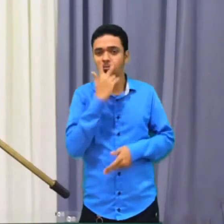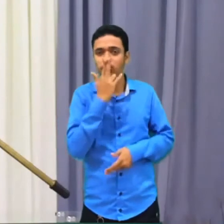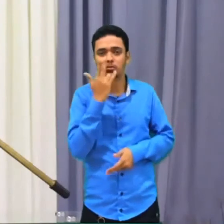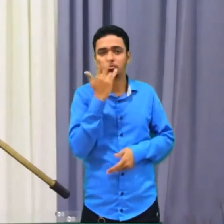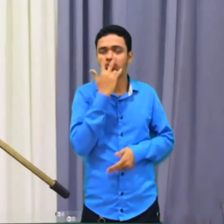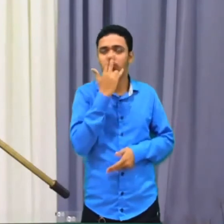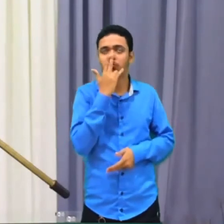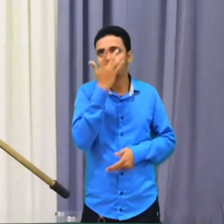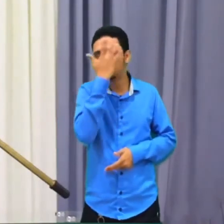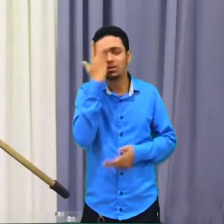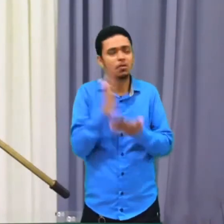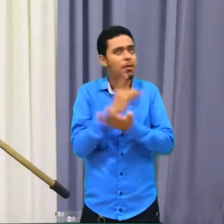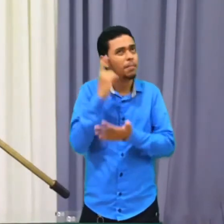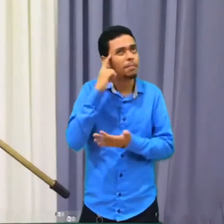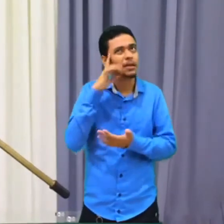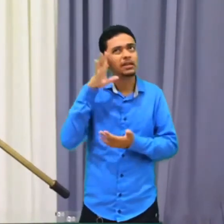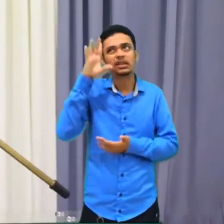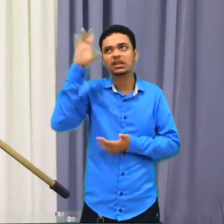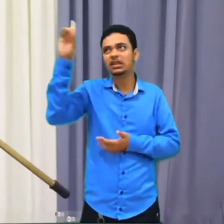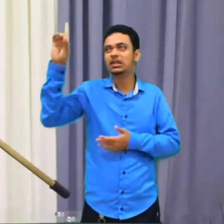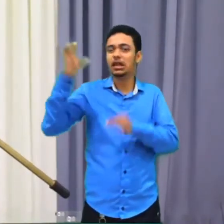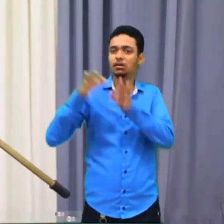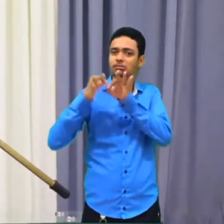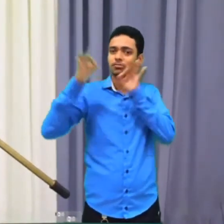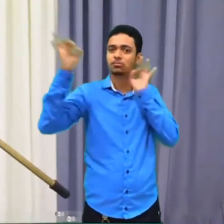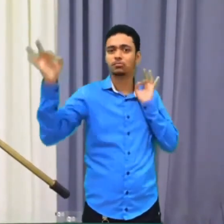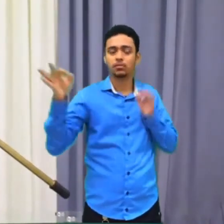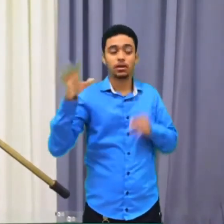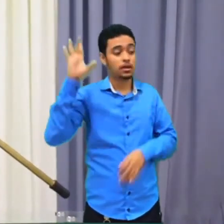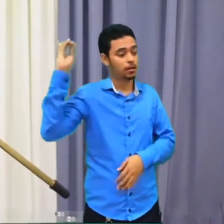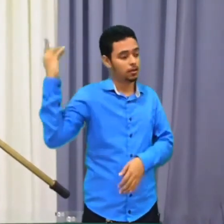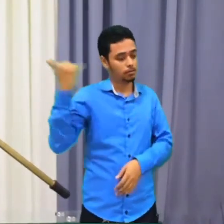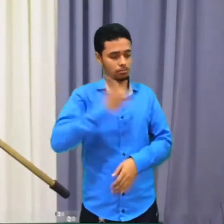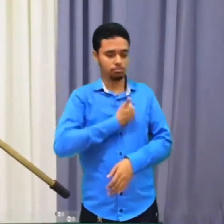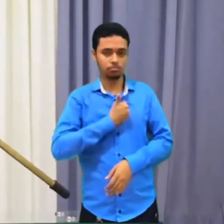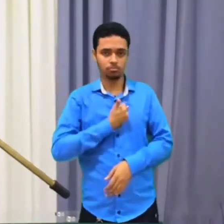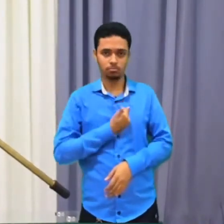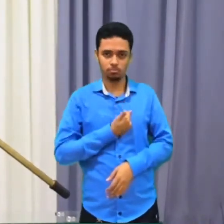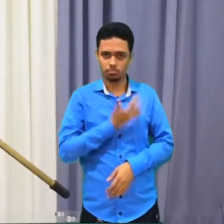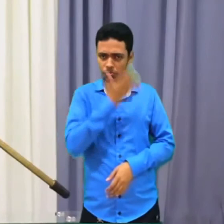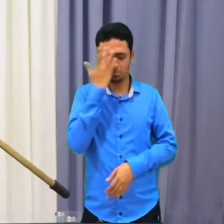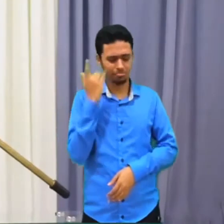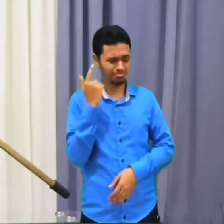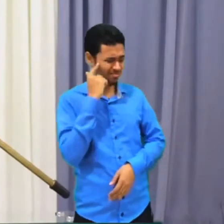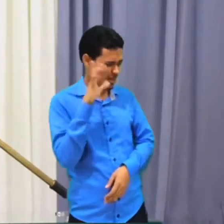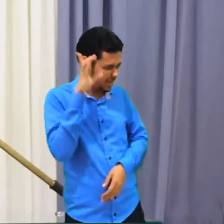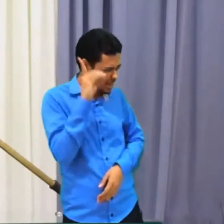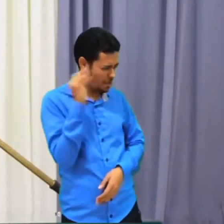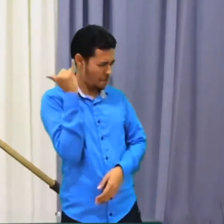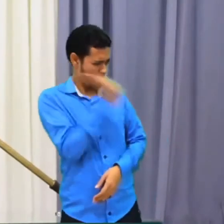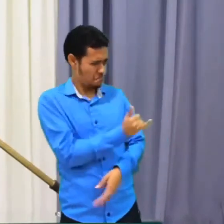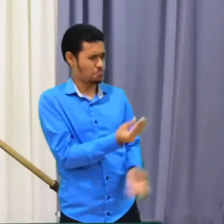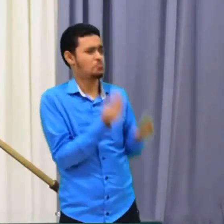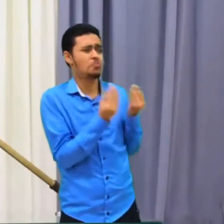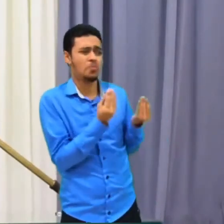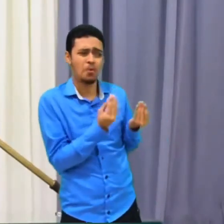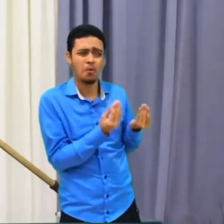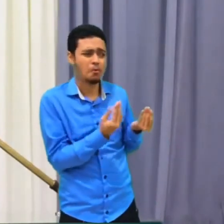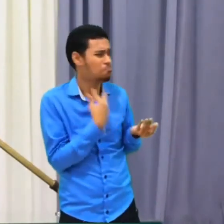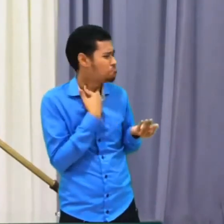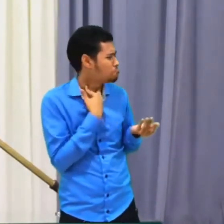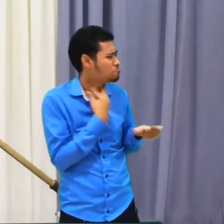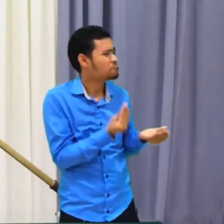tão distante. Quando nós dizemos assim: Deus falou comigo. Como assim? Deus? Não